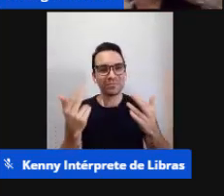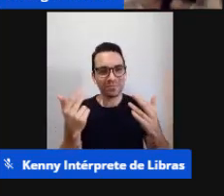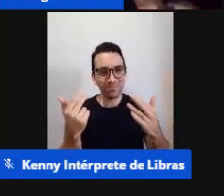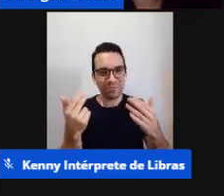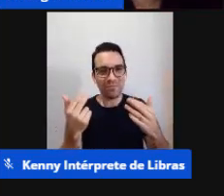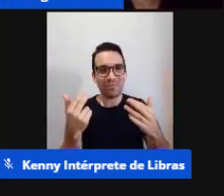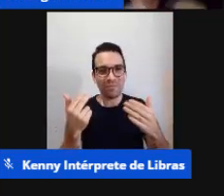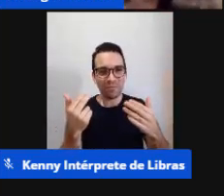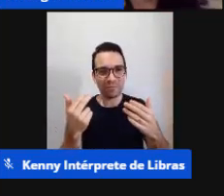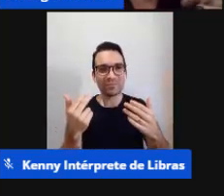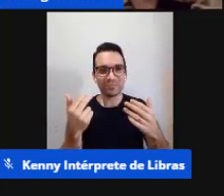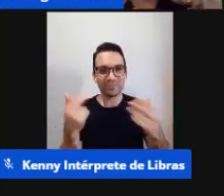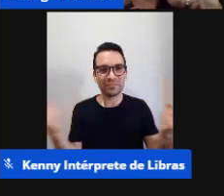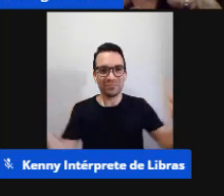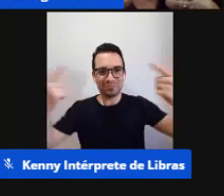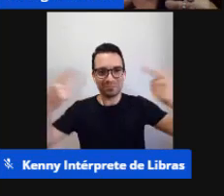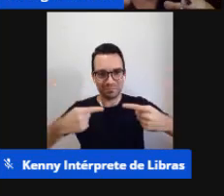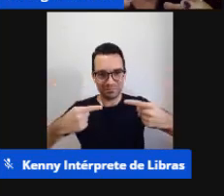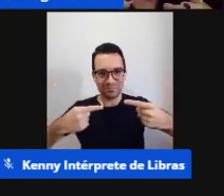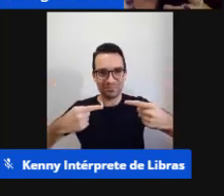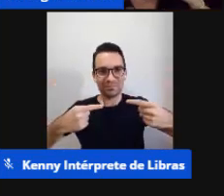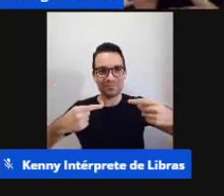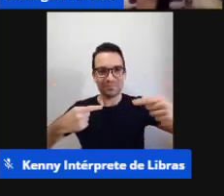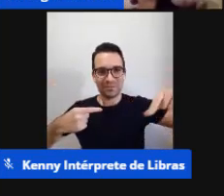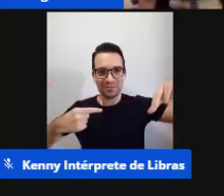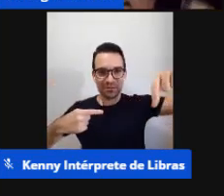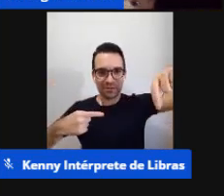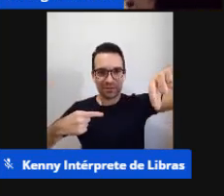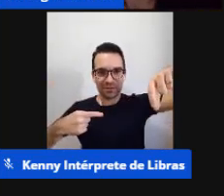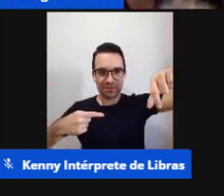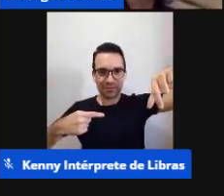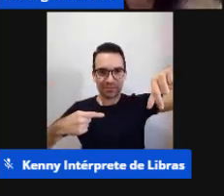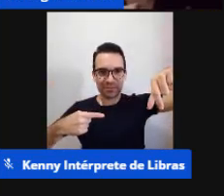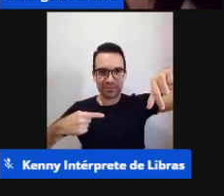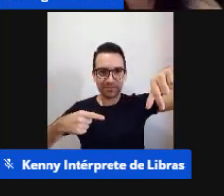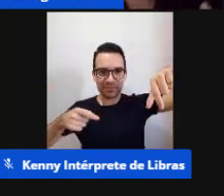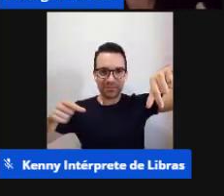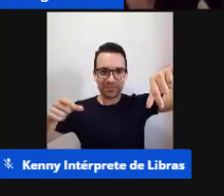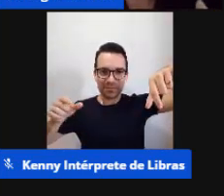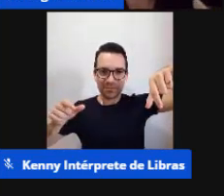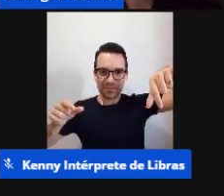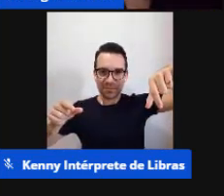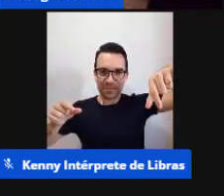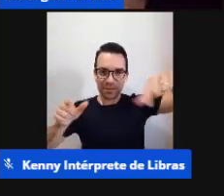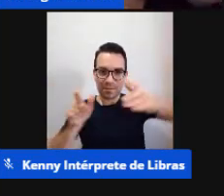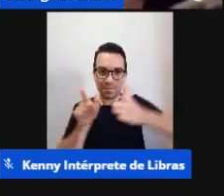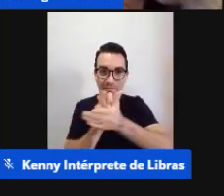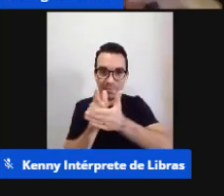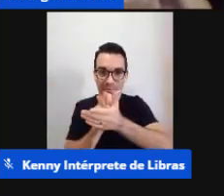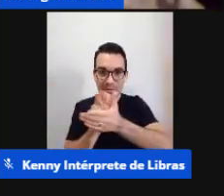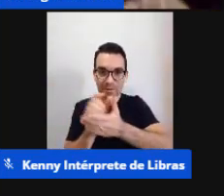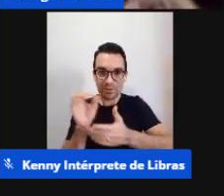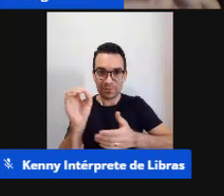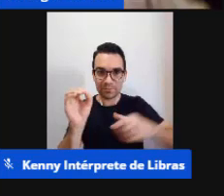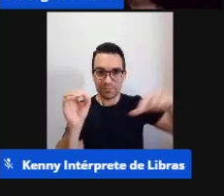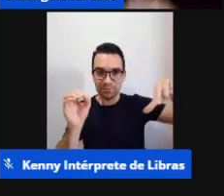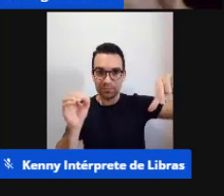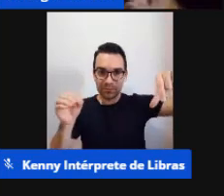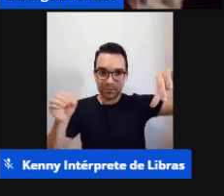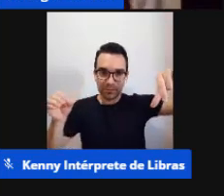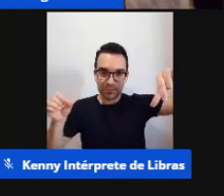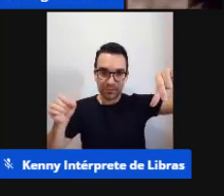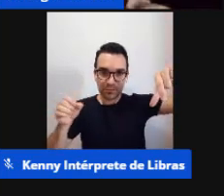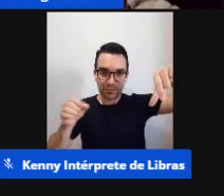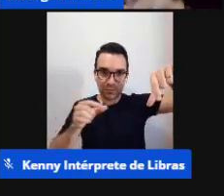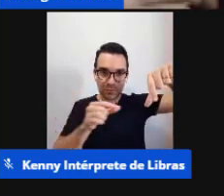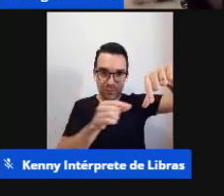criança, que ele percebeu que a coordenação motora dela não está bem desenvolvida, ele quer trabalhar isso, ou amassar a